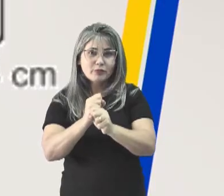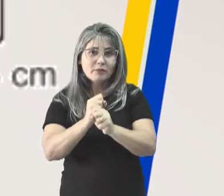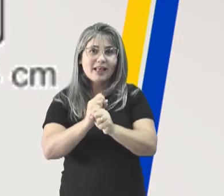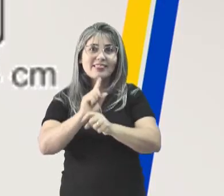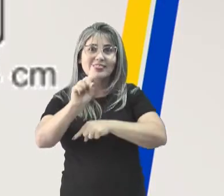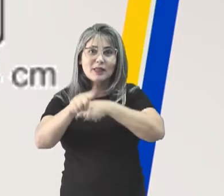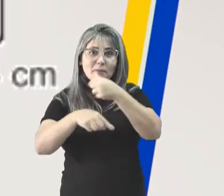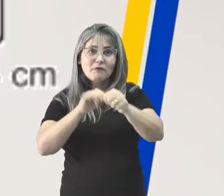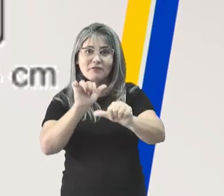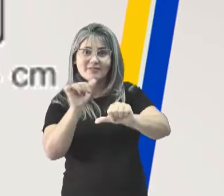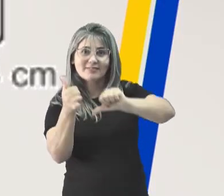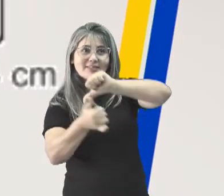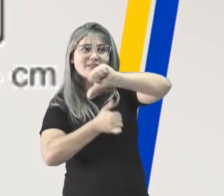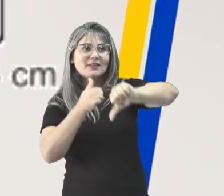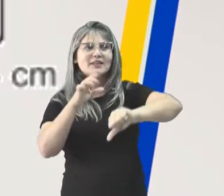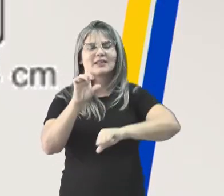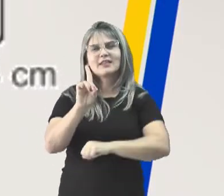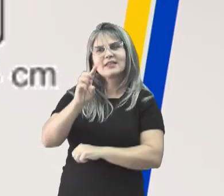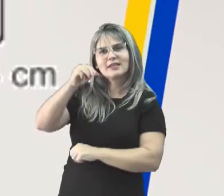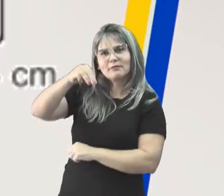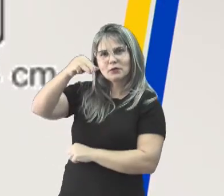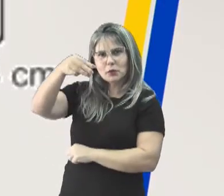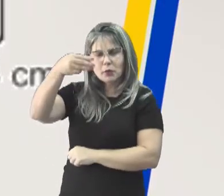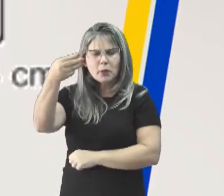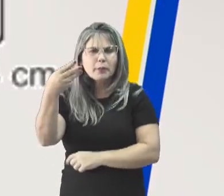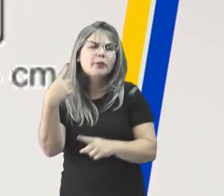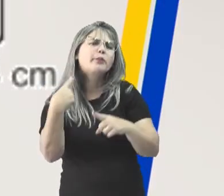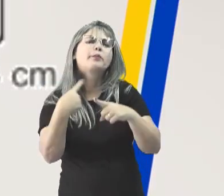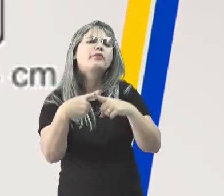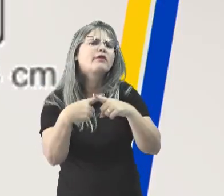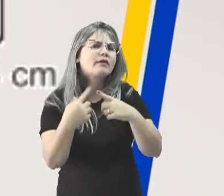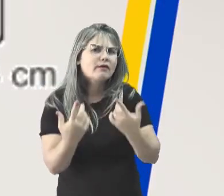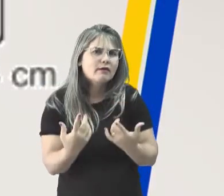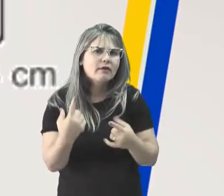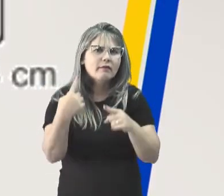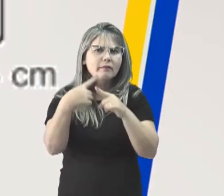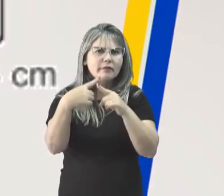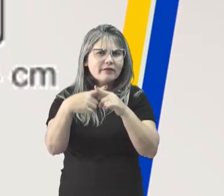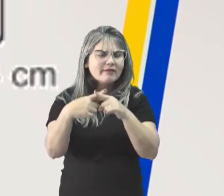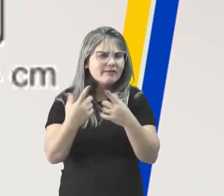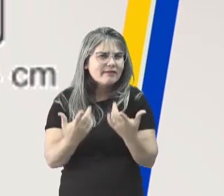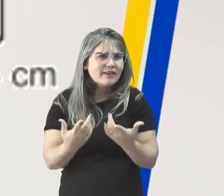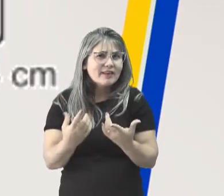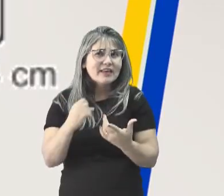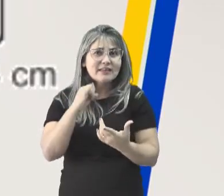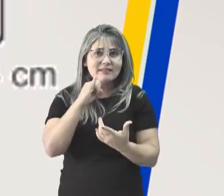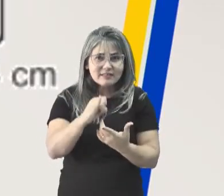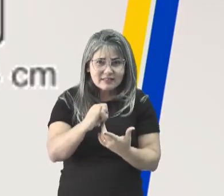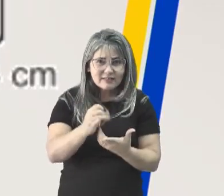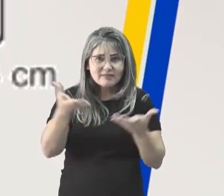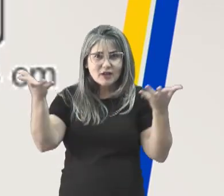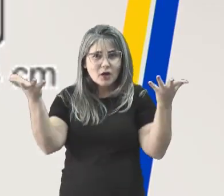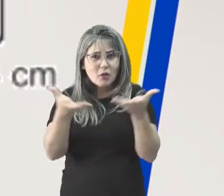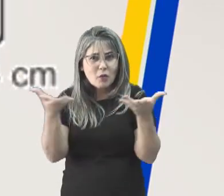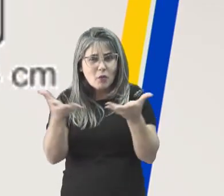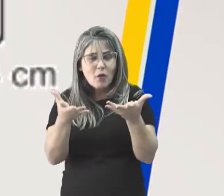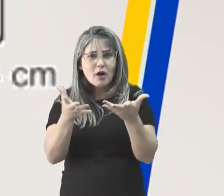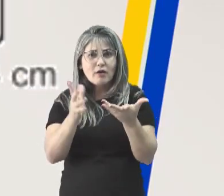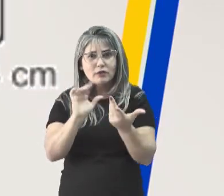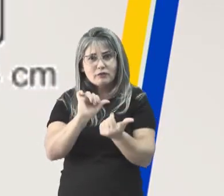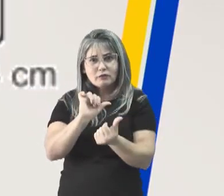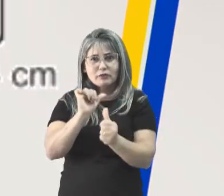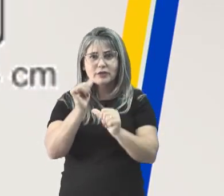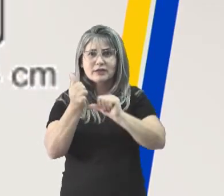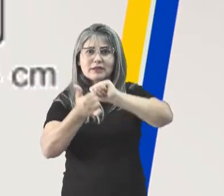para decímetro cúbico. Por quê? Se você for transformar esses centímetros logo para decímetro, gente, quando você transformar,